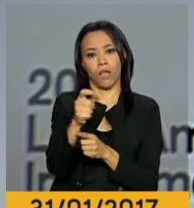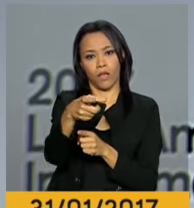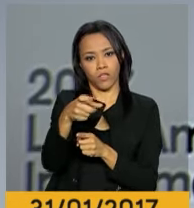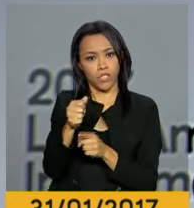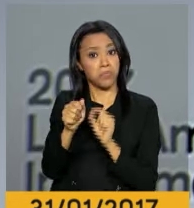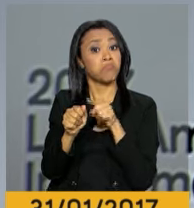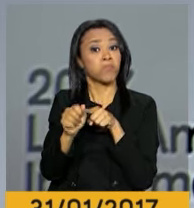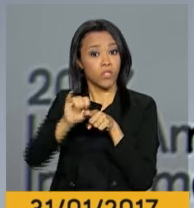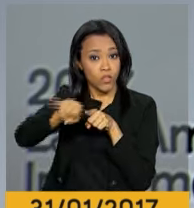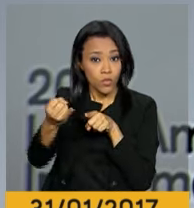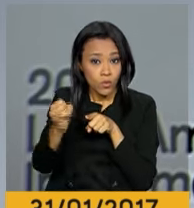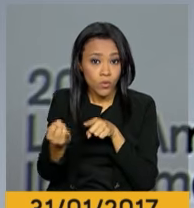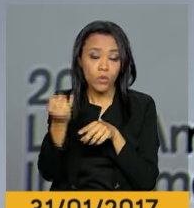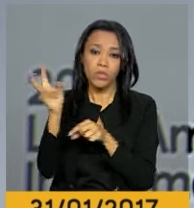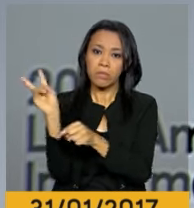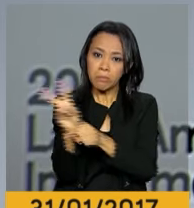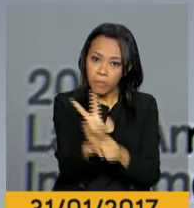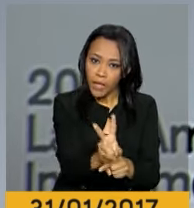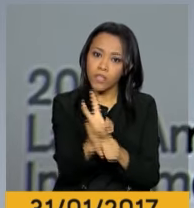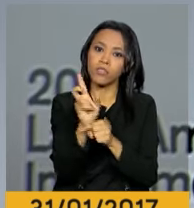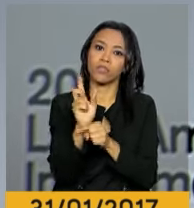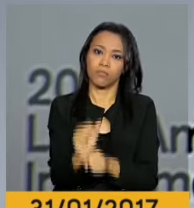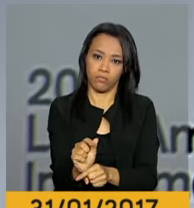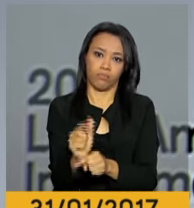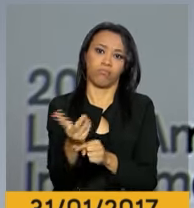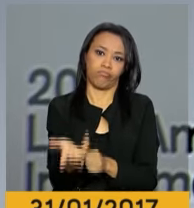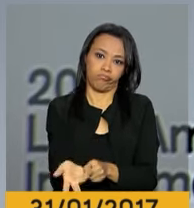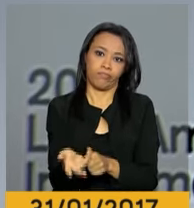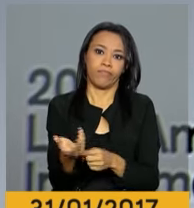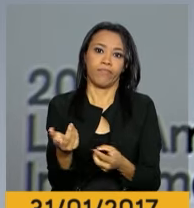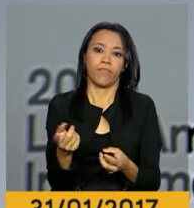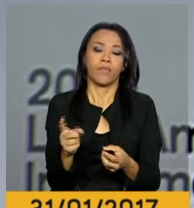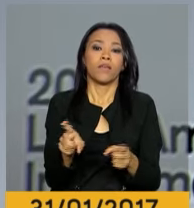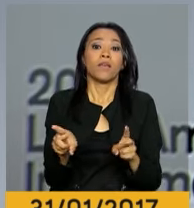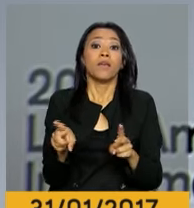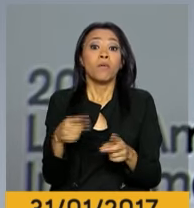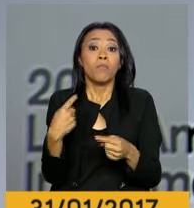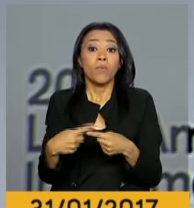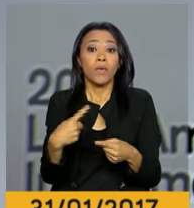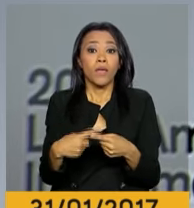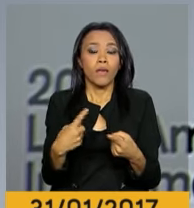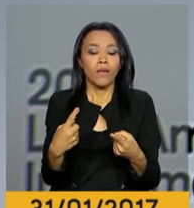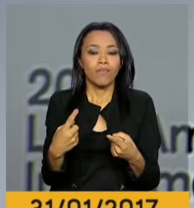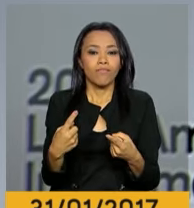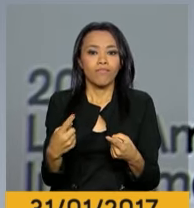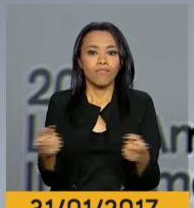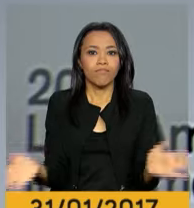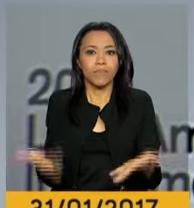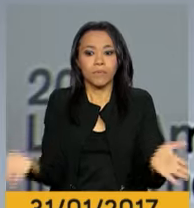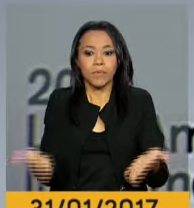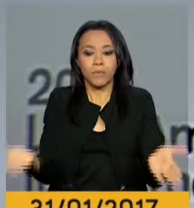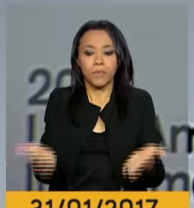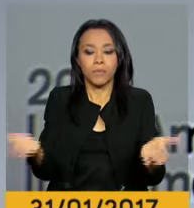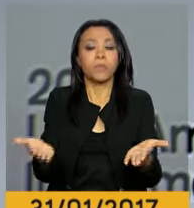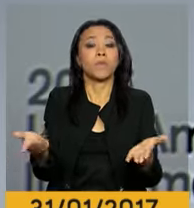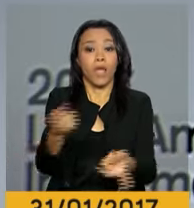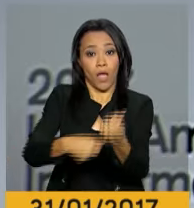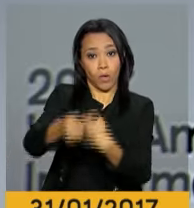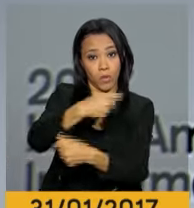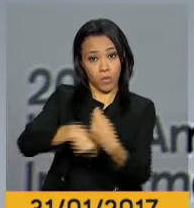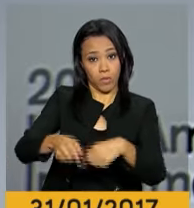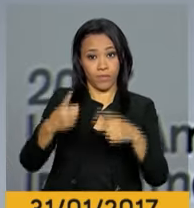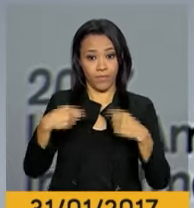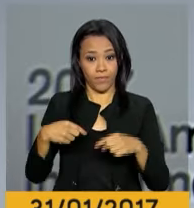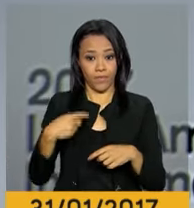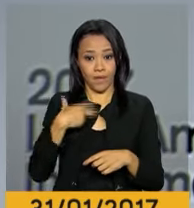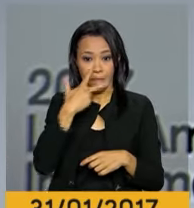juros dos empréstimos e financiamentos o que natural mobiliza a economia mas eu quero também dizer porque